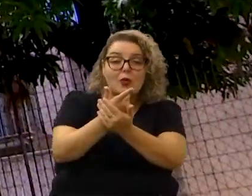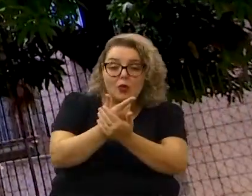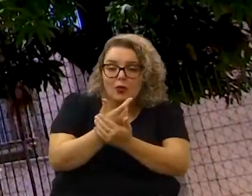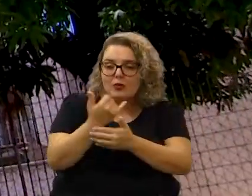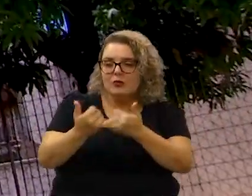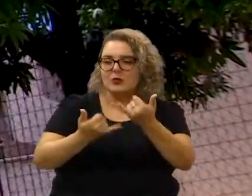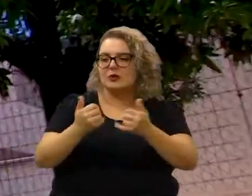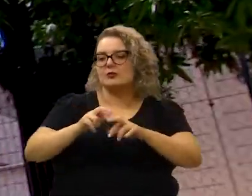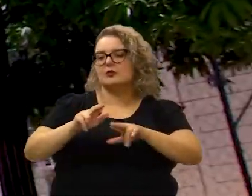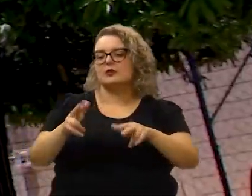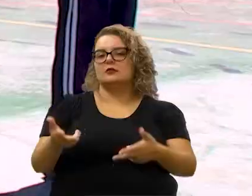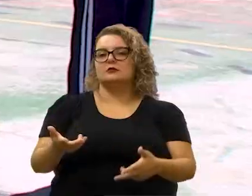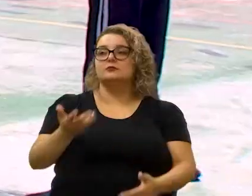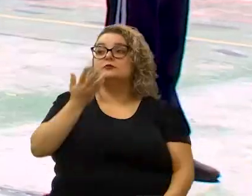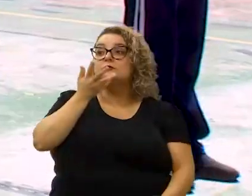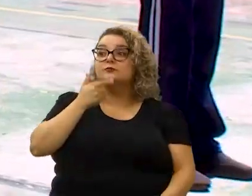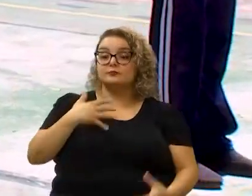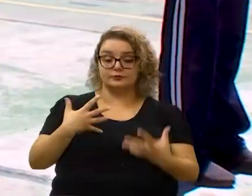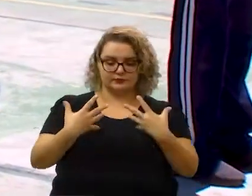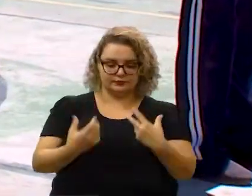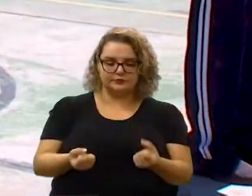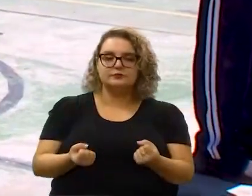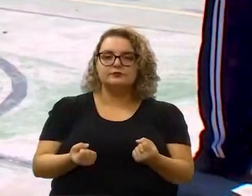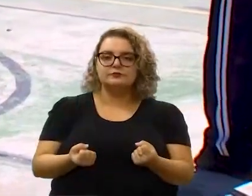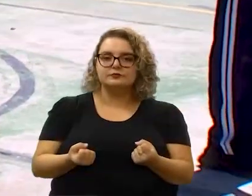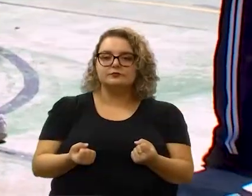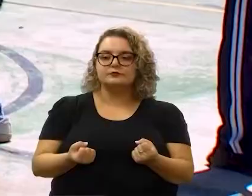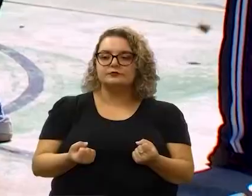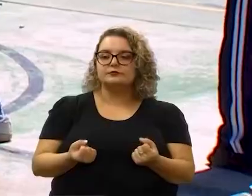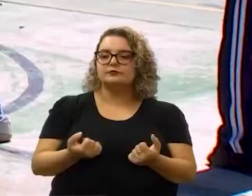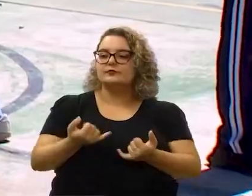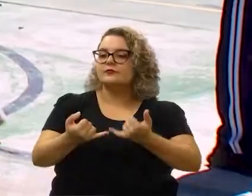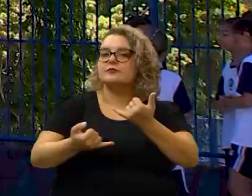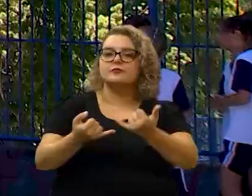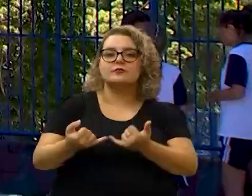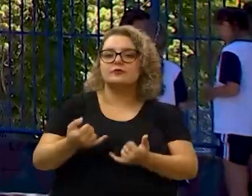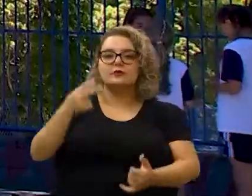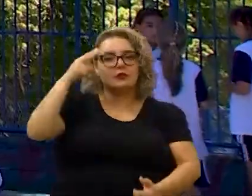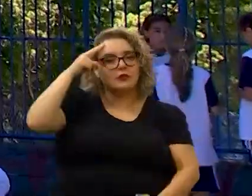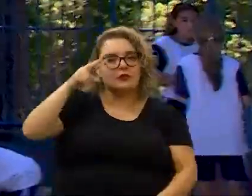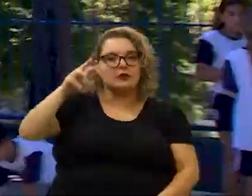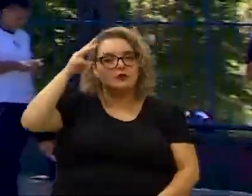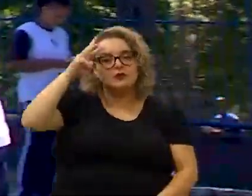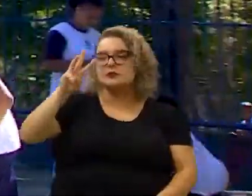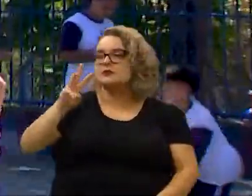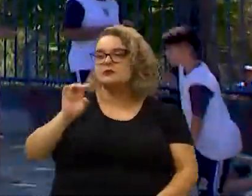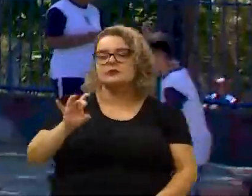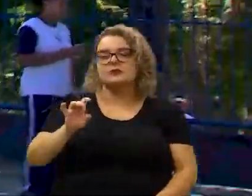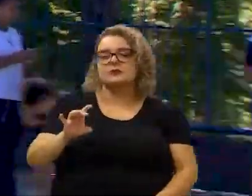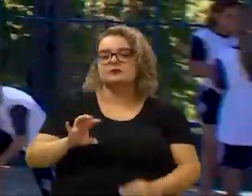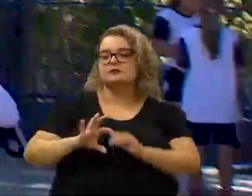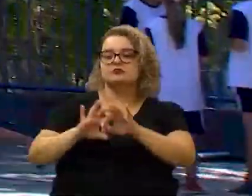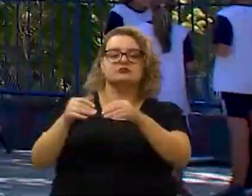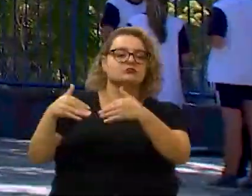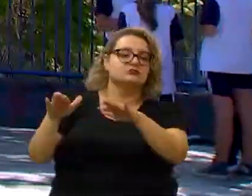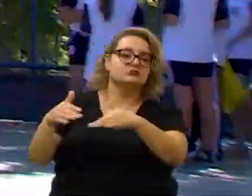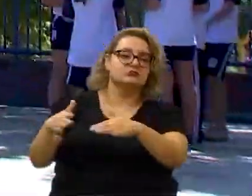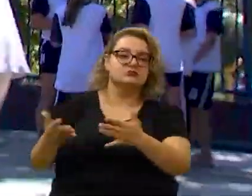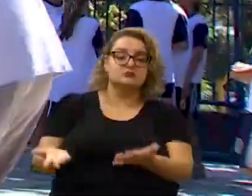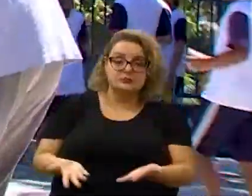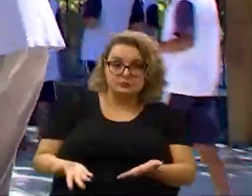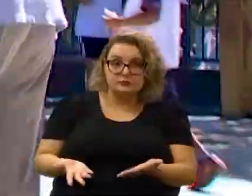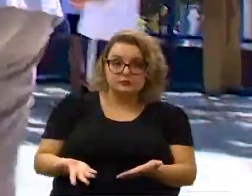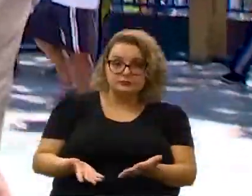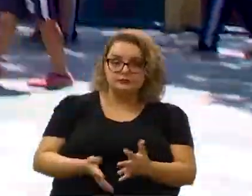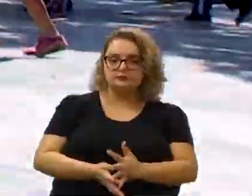esforço, compra um brinquedo e aí a criança ganha o brinquedo. Mas aí ela brinca só 2 ou 3 dias com esse brinquedo. Depois deixa o brinquedo de